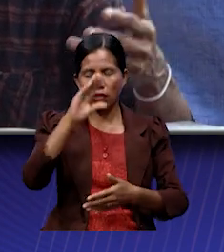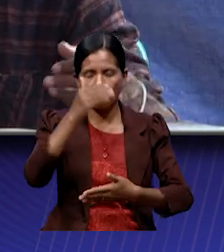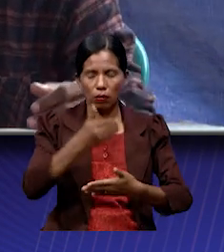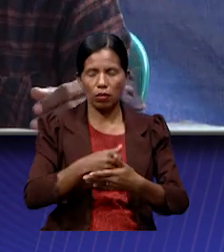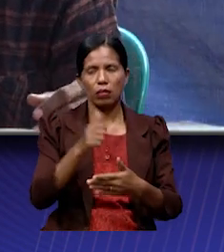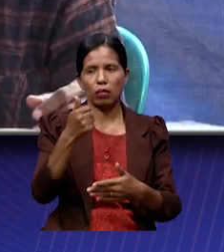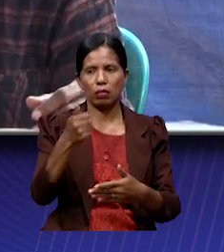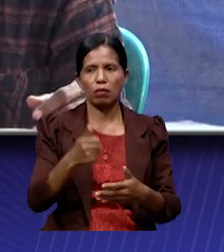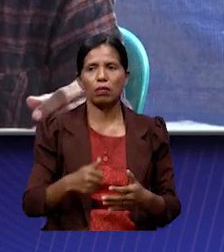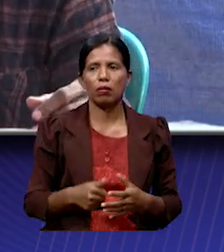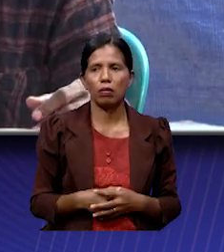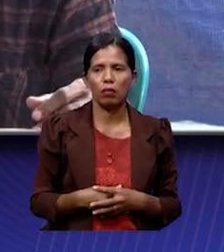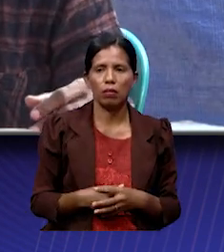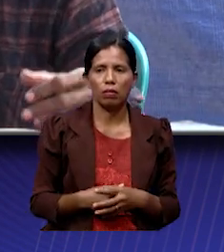sanulu